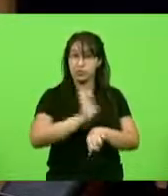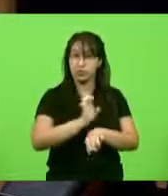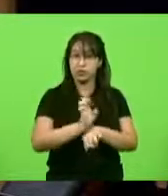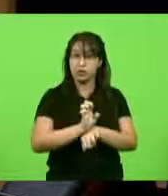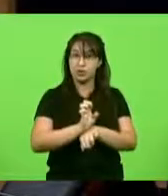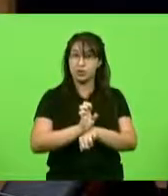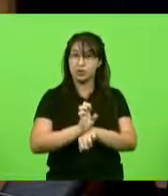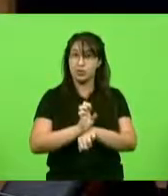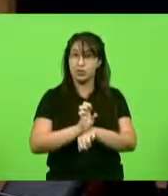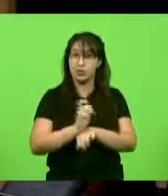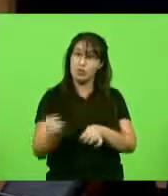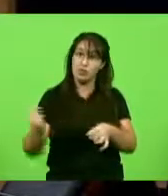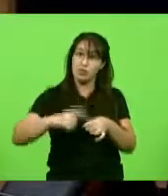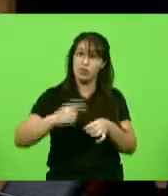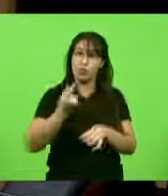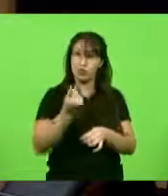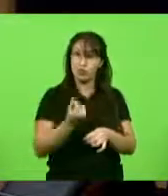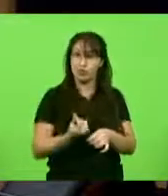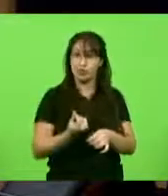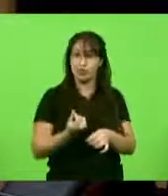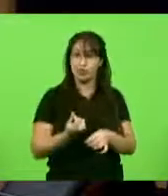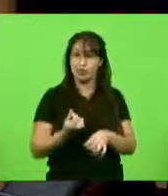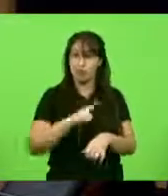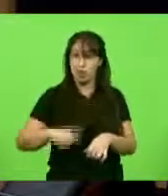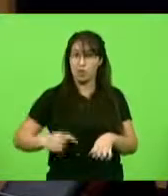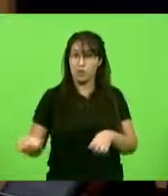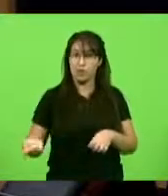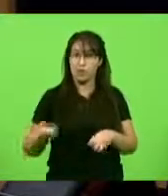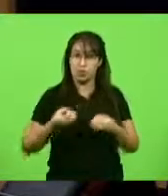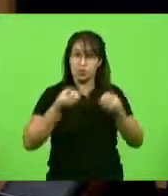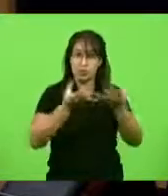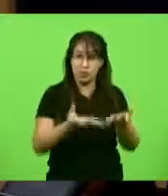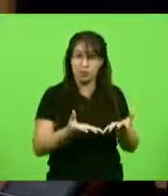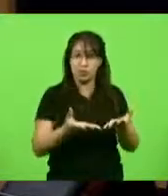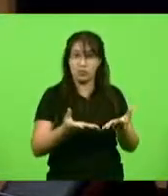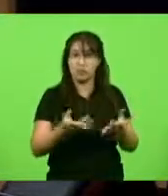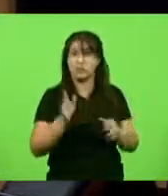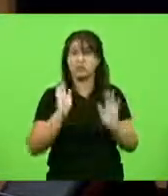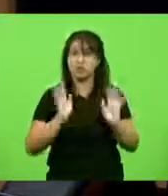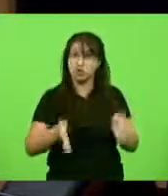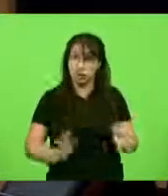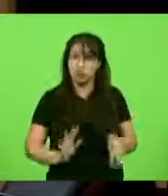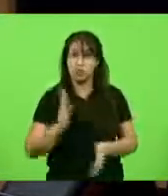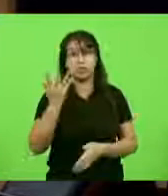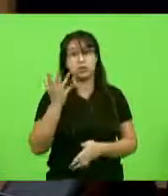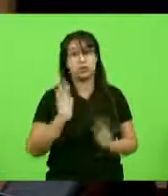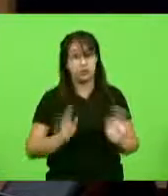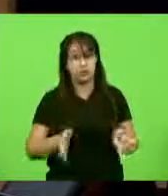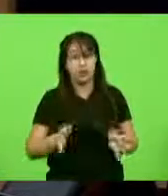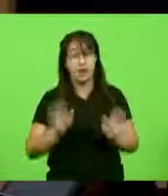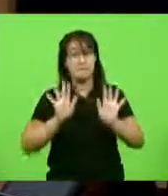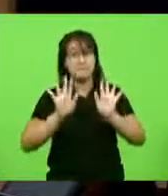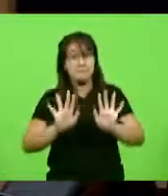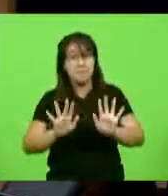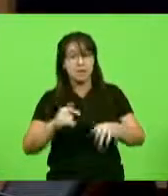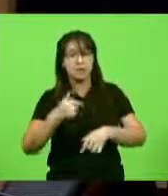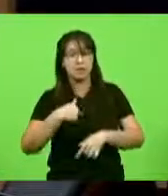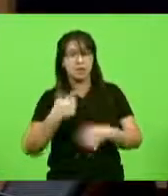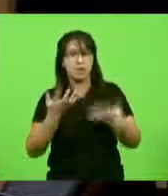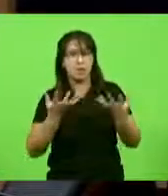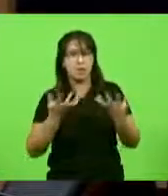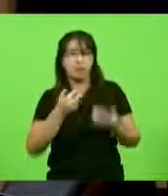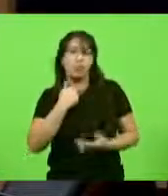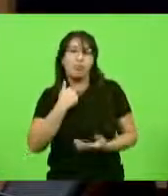recurso. Já aconteceu isso, não é inédito. Mas isso também não me permite